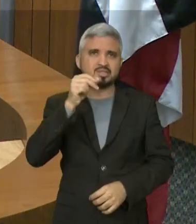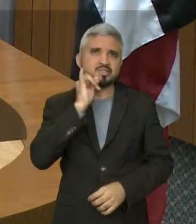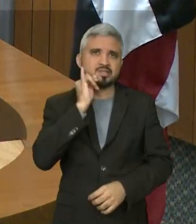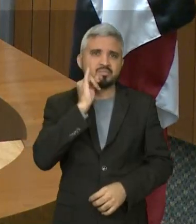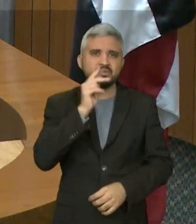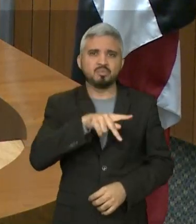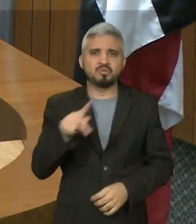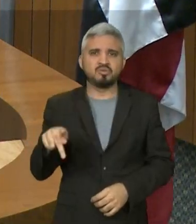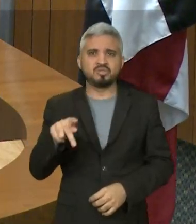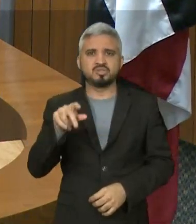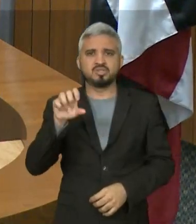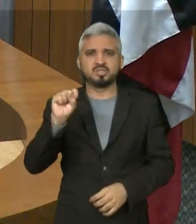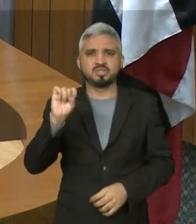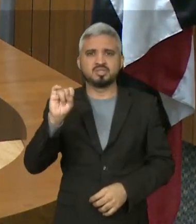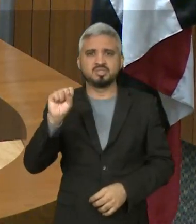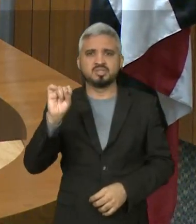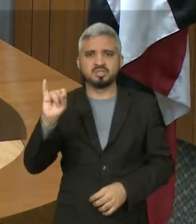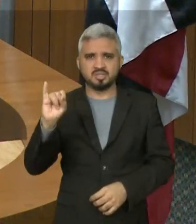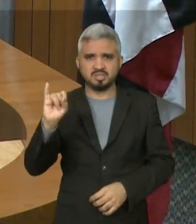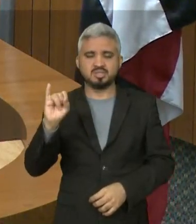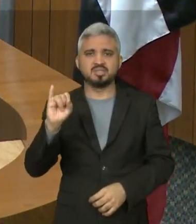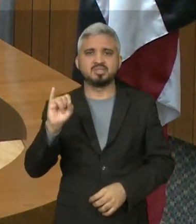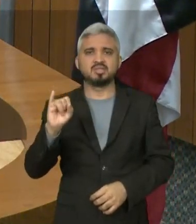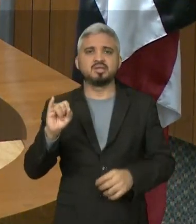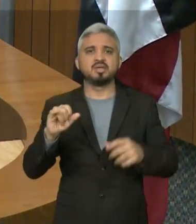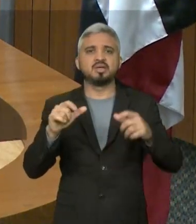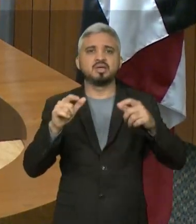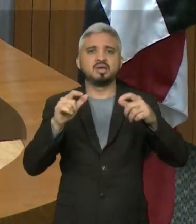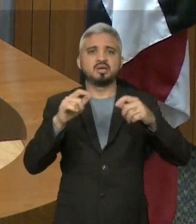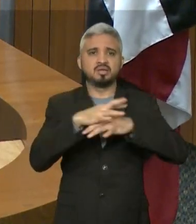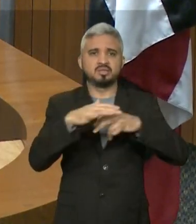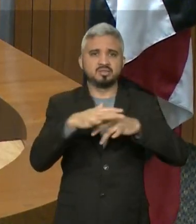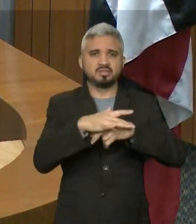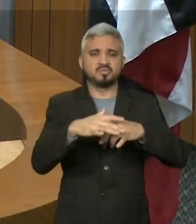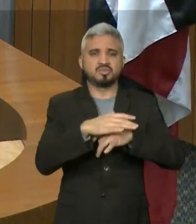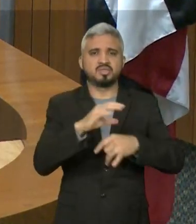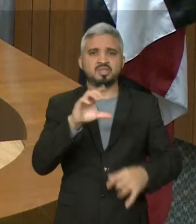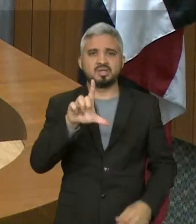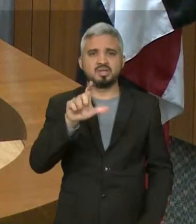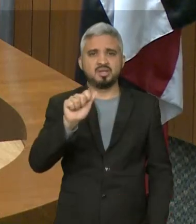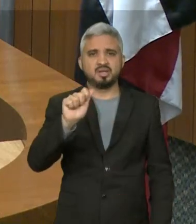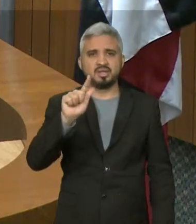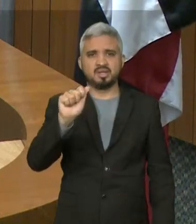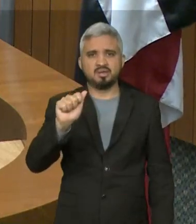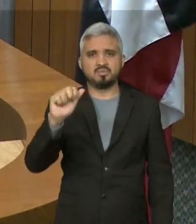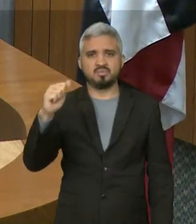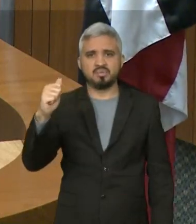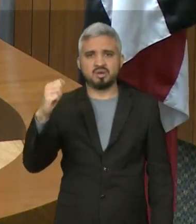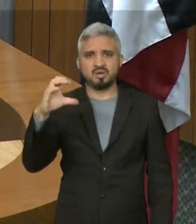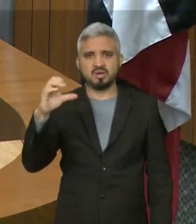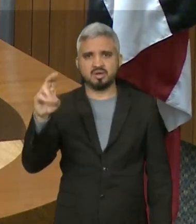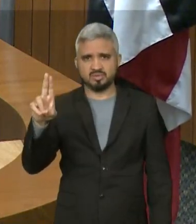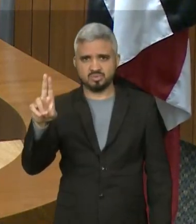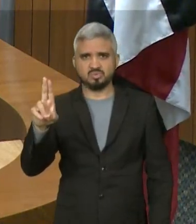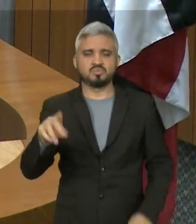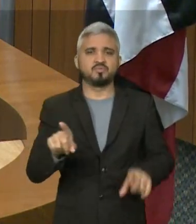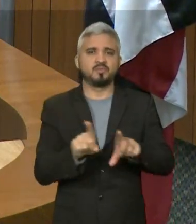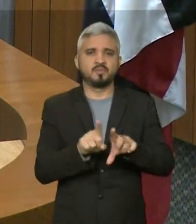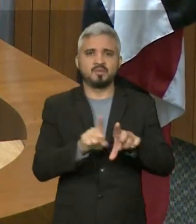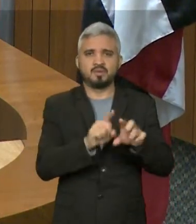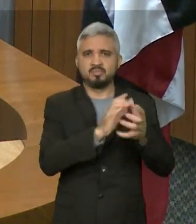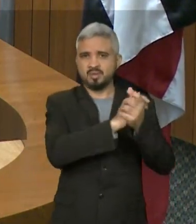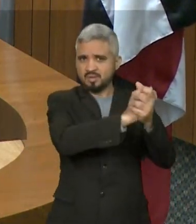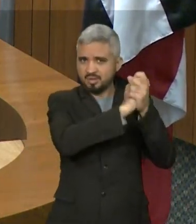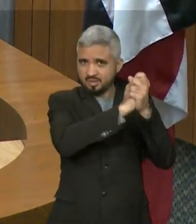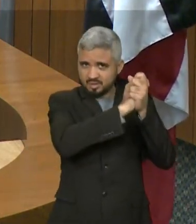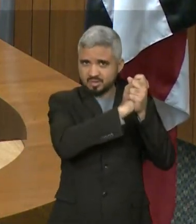de Conceição do Lago Açu, que vai dar continuidade ao grande trabalho do prefeito Alexandre Lavapel. Parabenizo também meu amigo